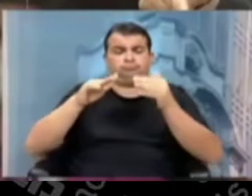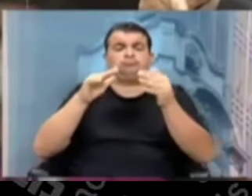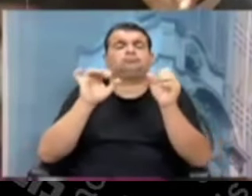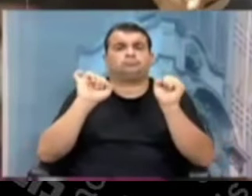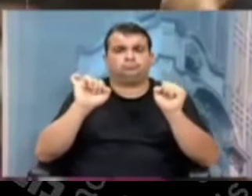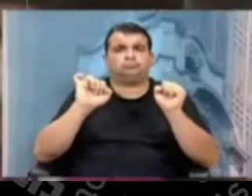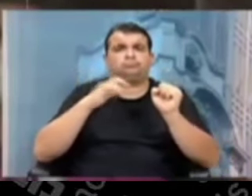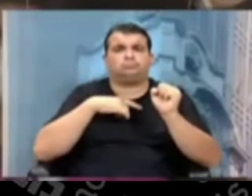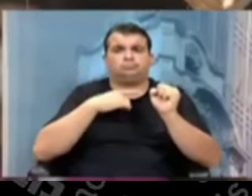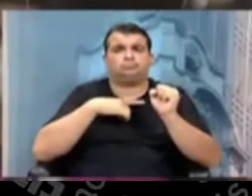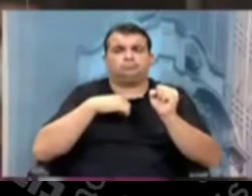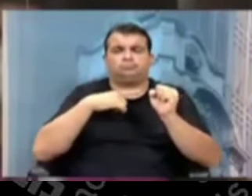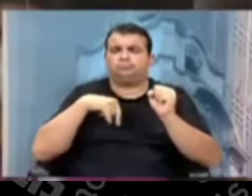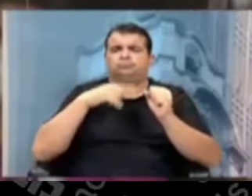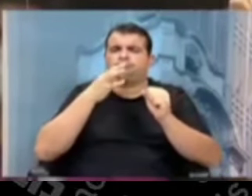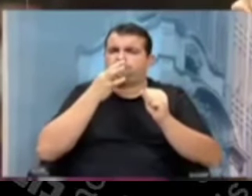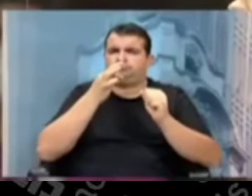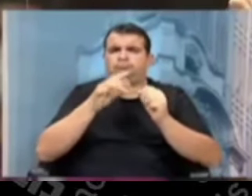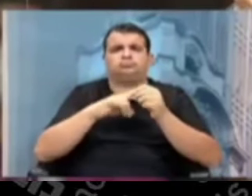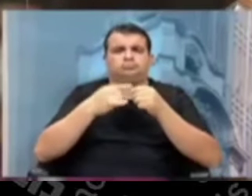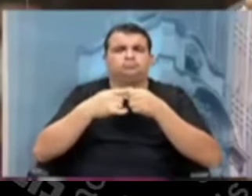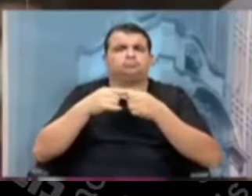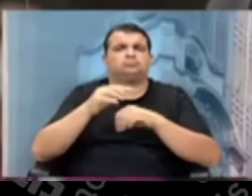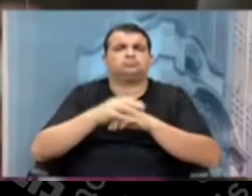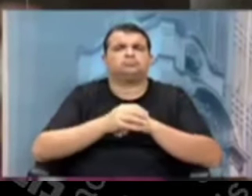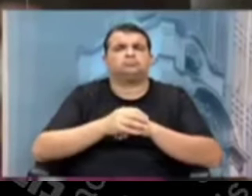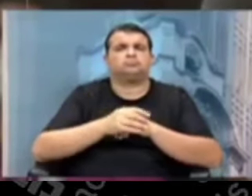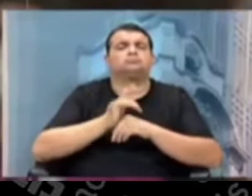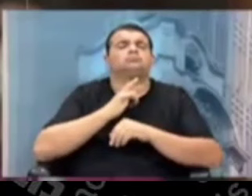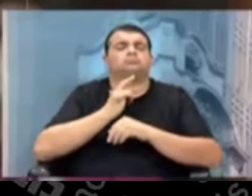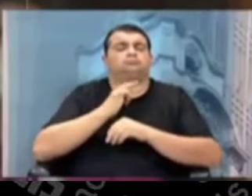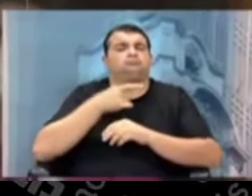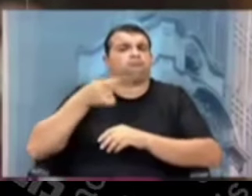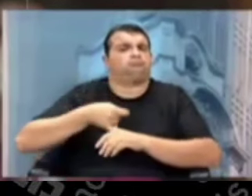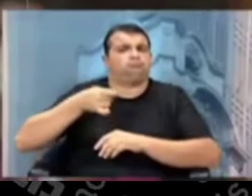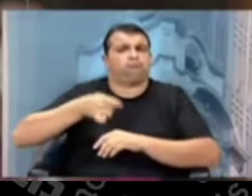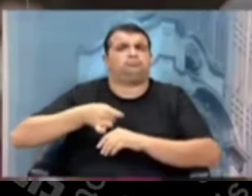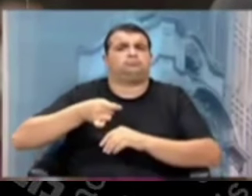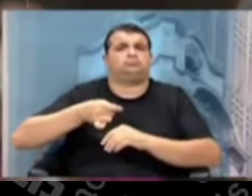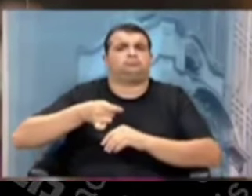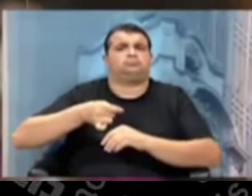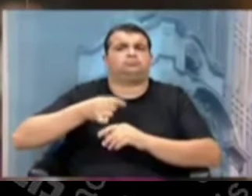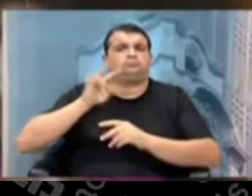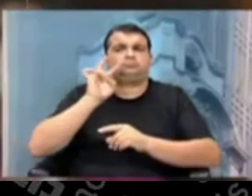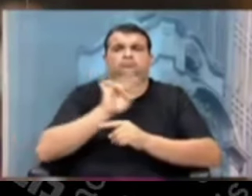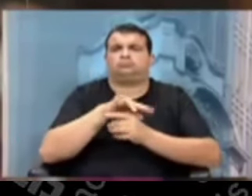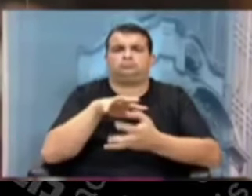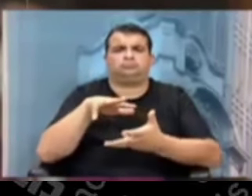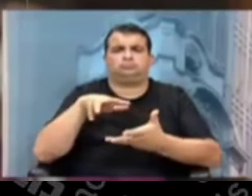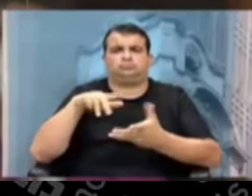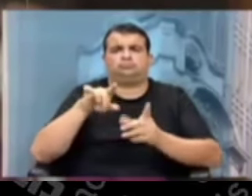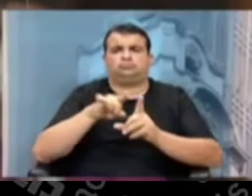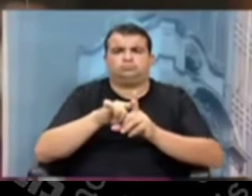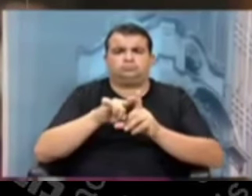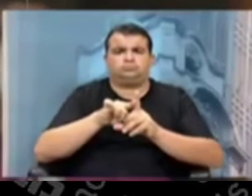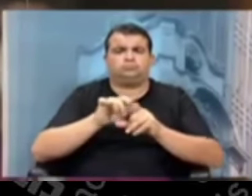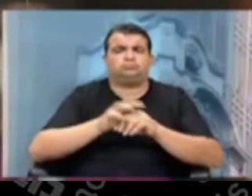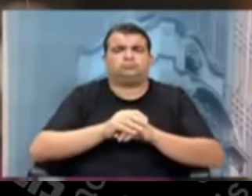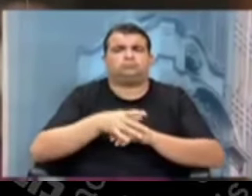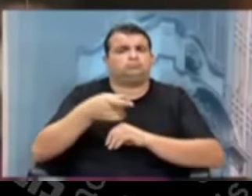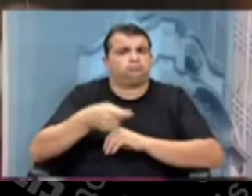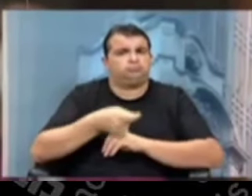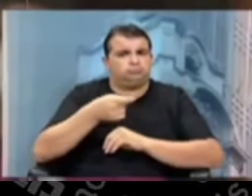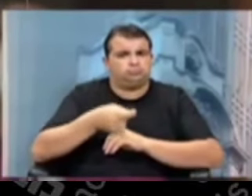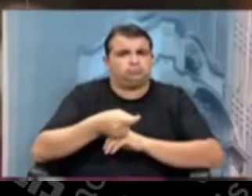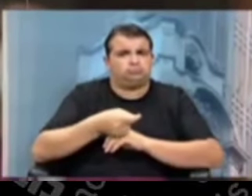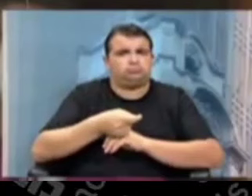que ela pode ter é bem fácil para nossa cidade e nós temos obrigação com uma visão de mundo é uma